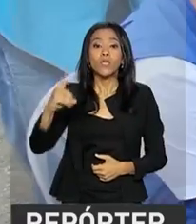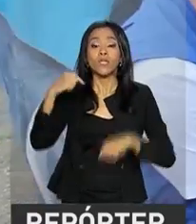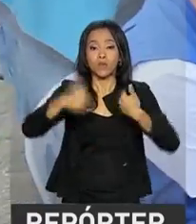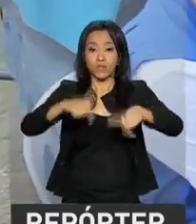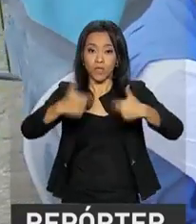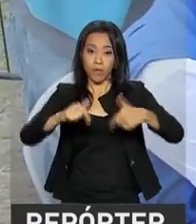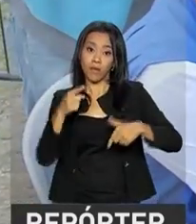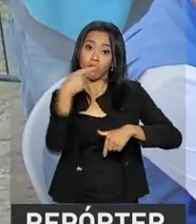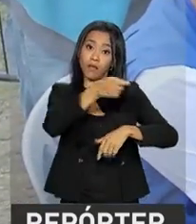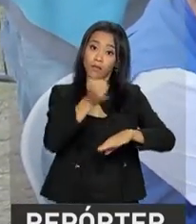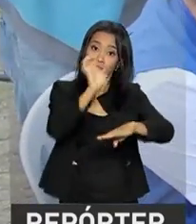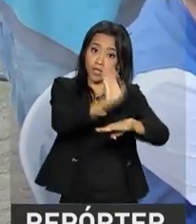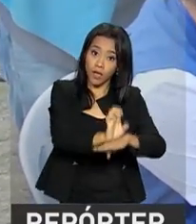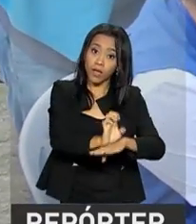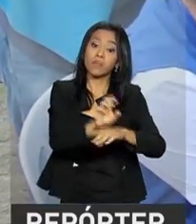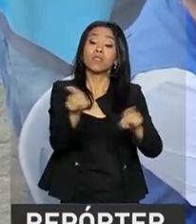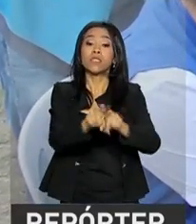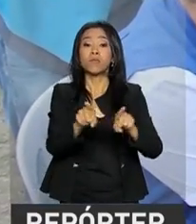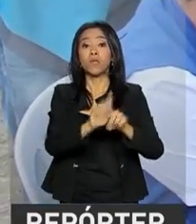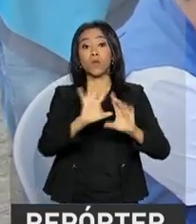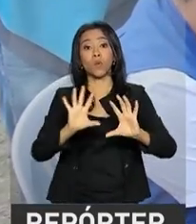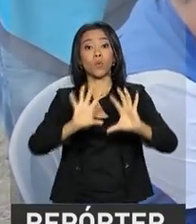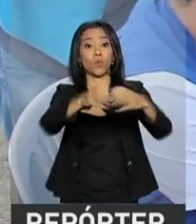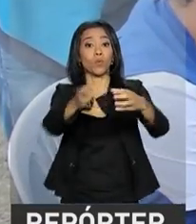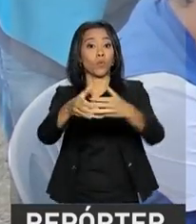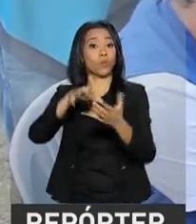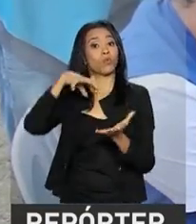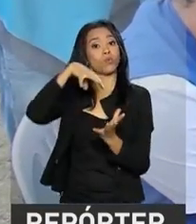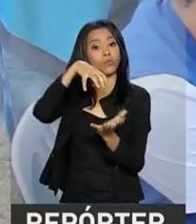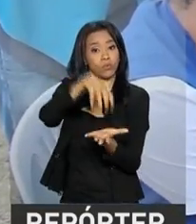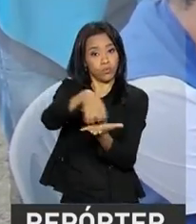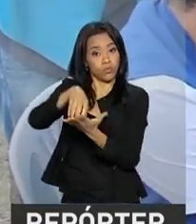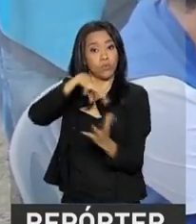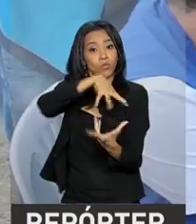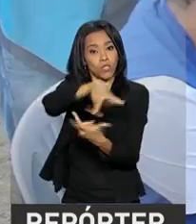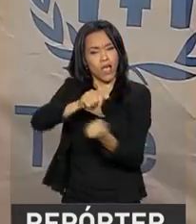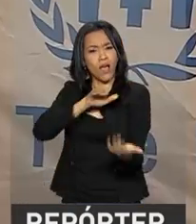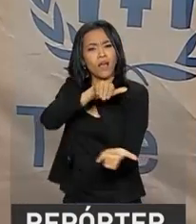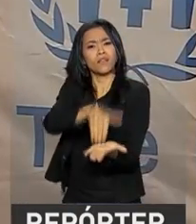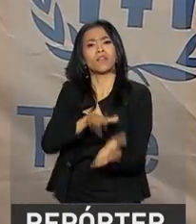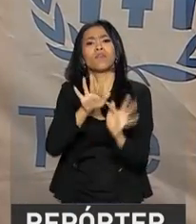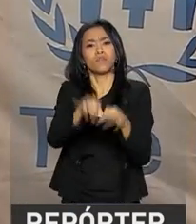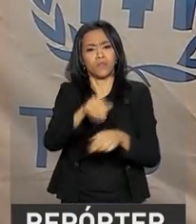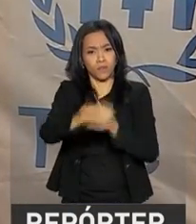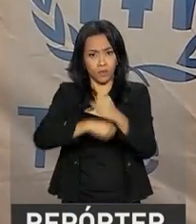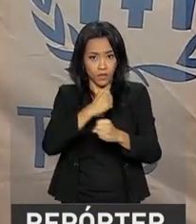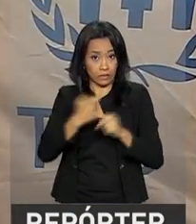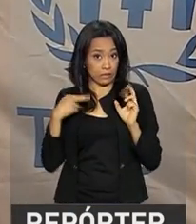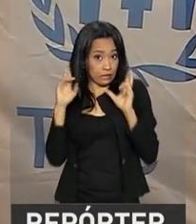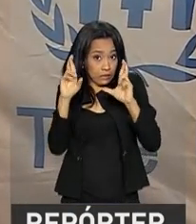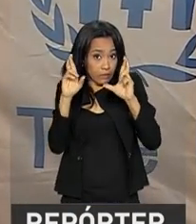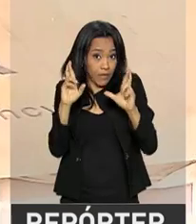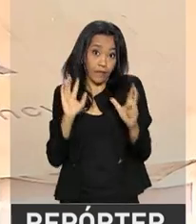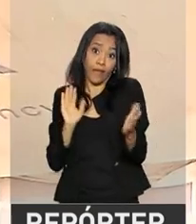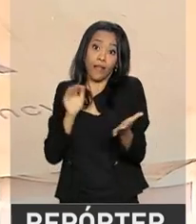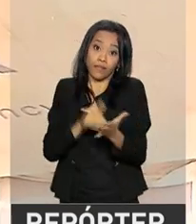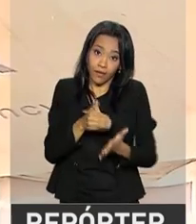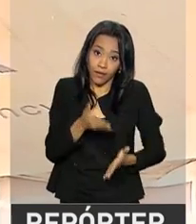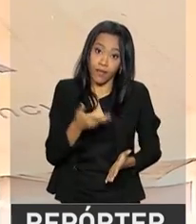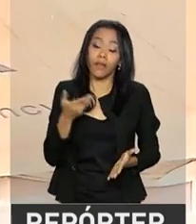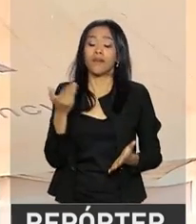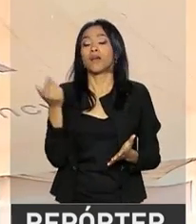Roraima, juntamente com os organismos internacionais, pelo menos até o final do ano. A expectativa é de que até lá